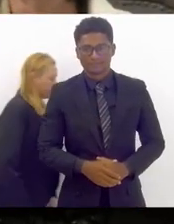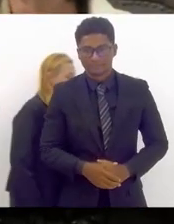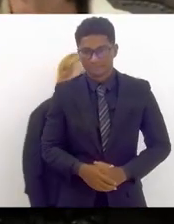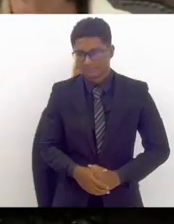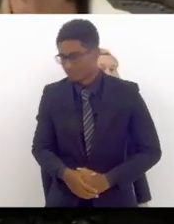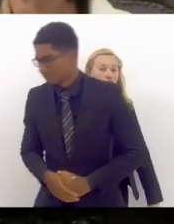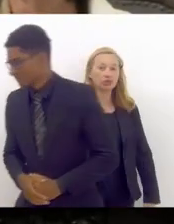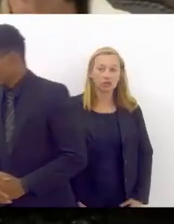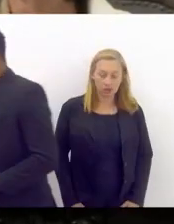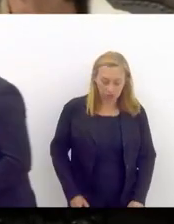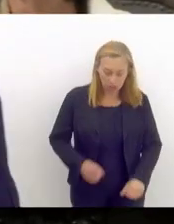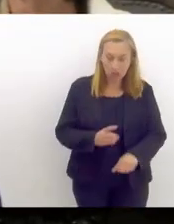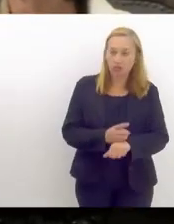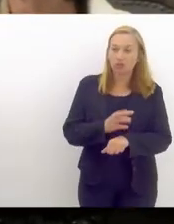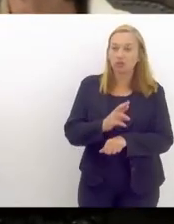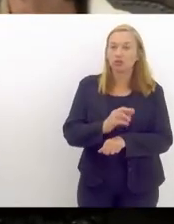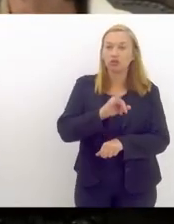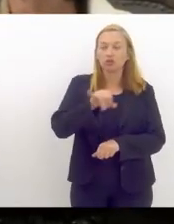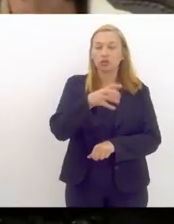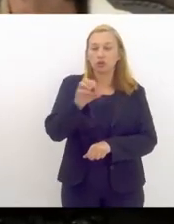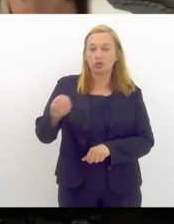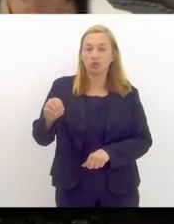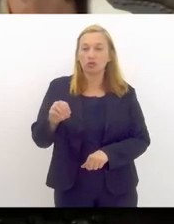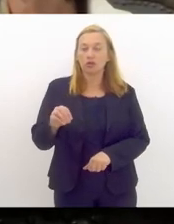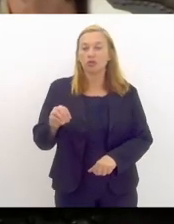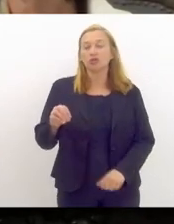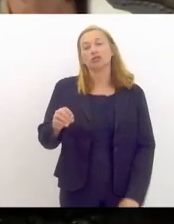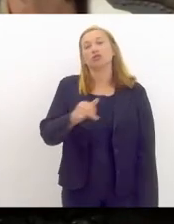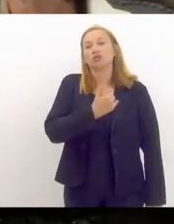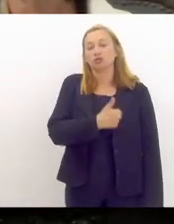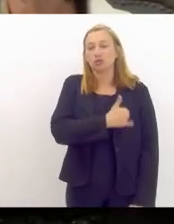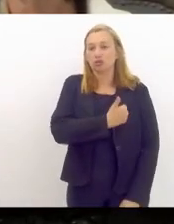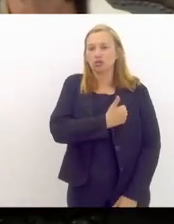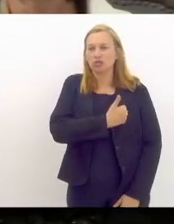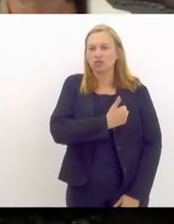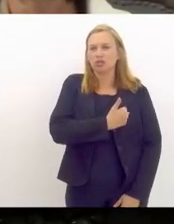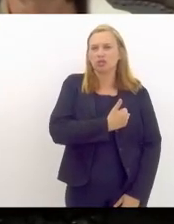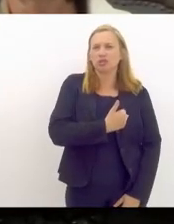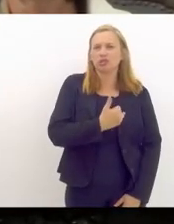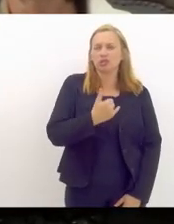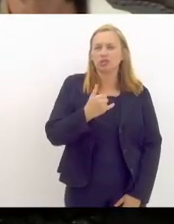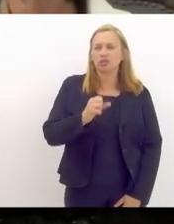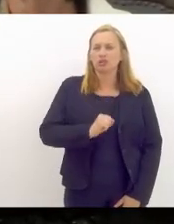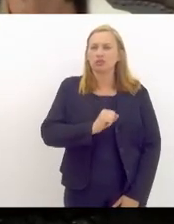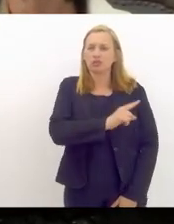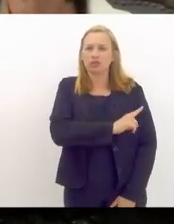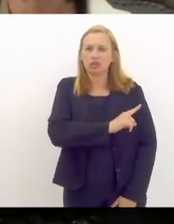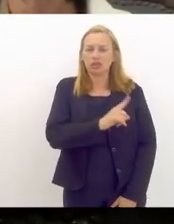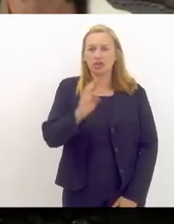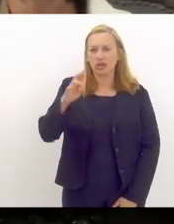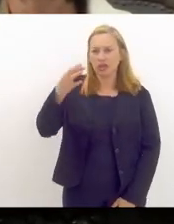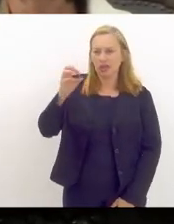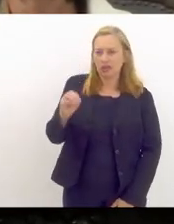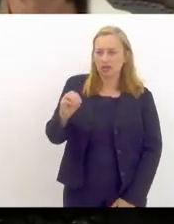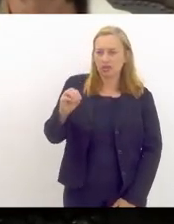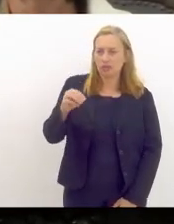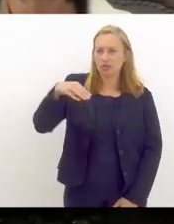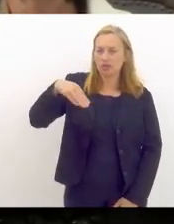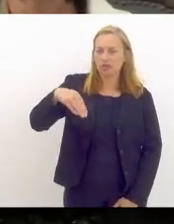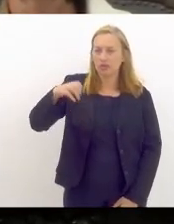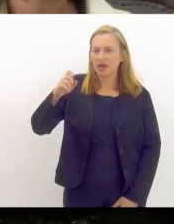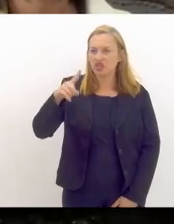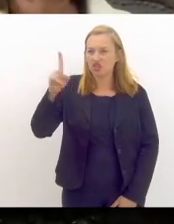Ferreira, São João de Meriti, Capitão Nelson, São Gonçalo, Renato Cozolino, Magé,